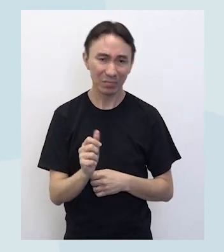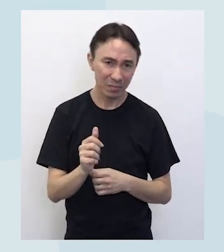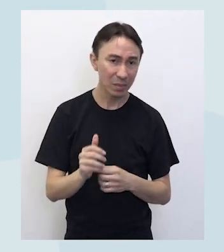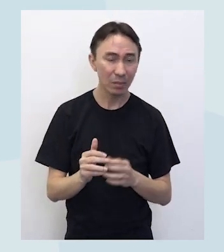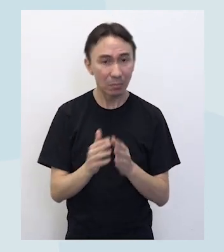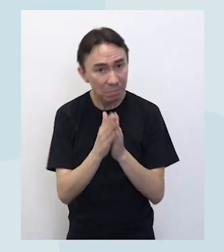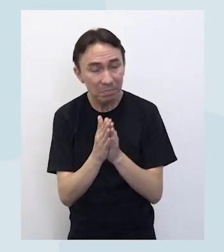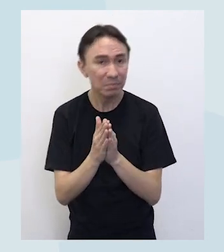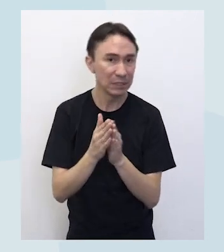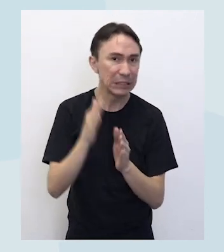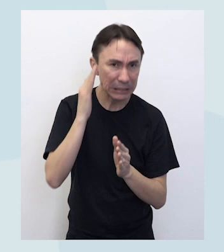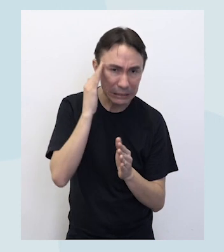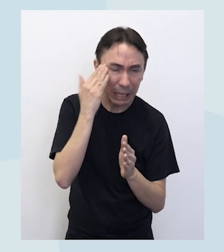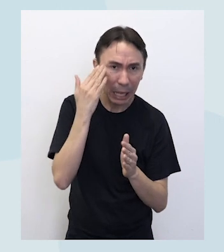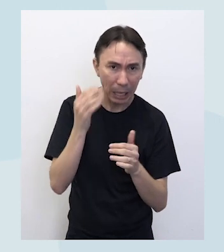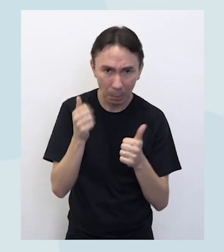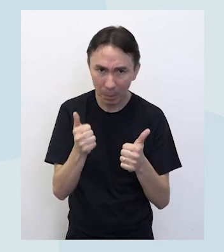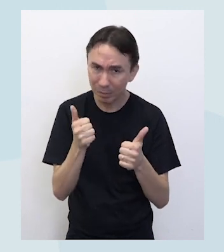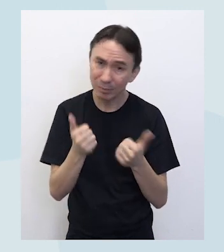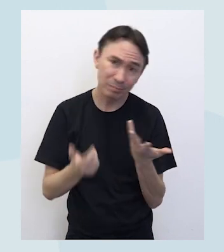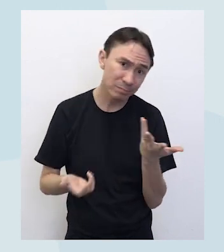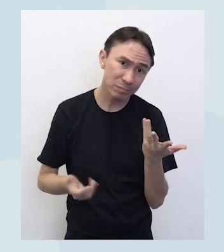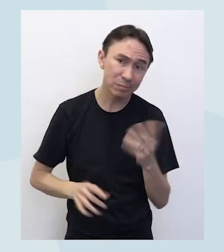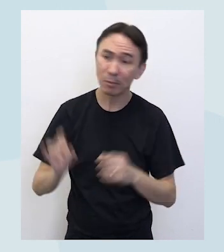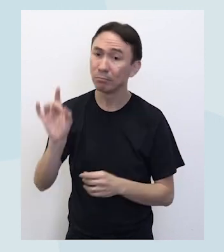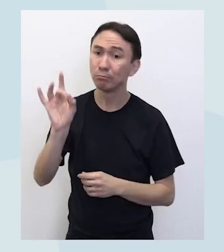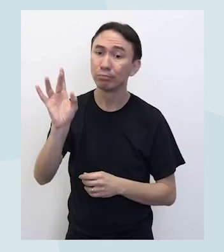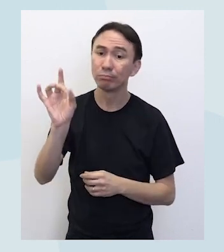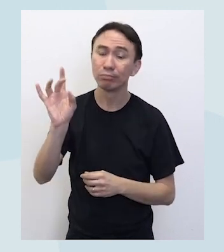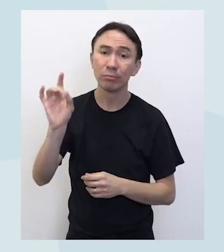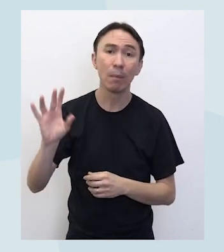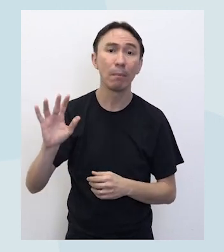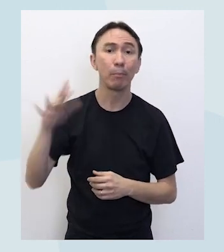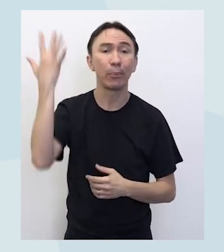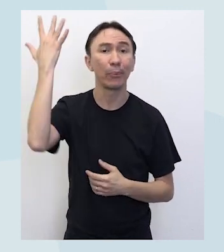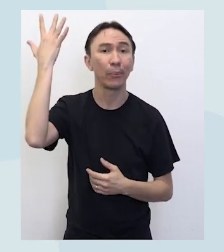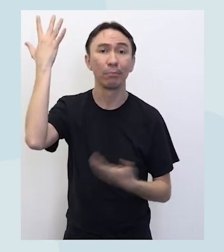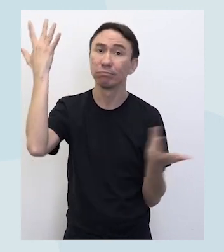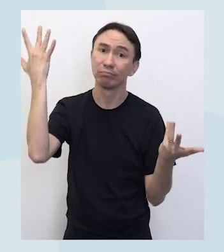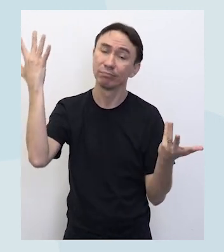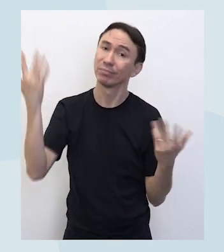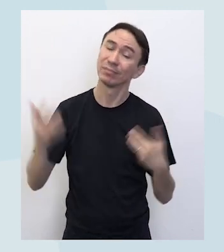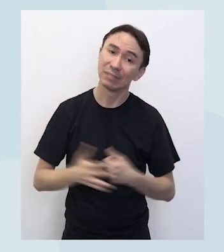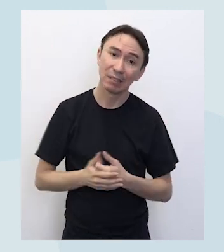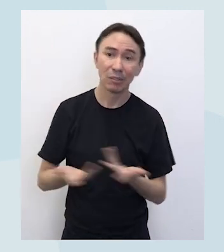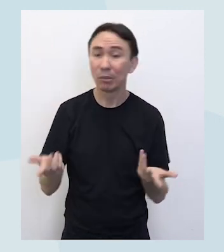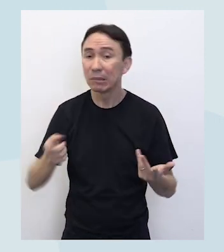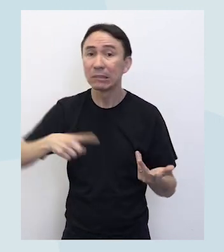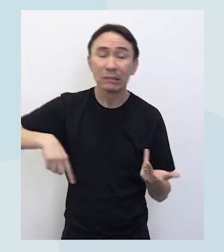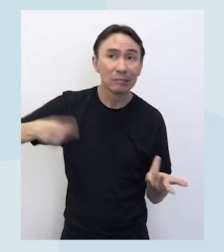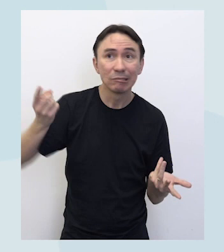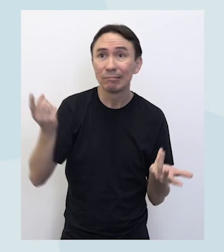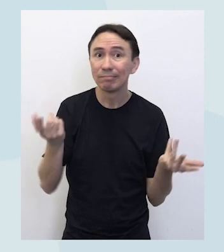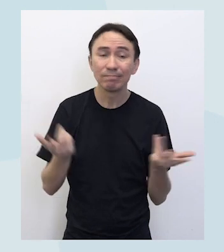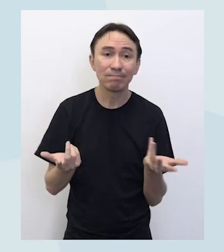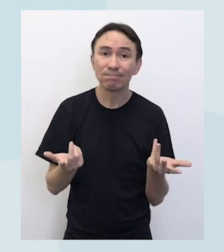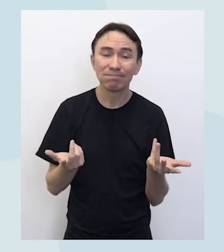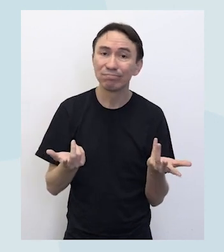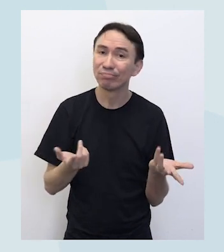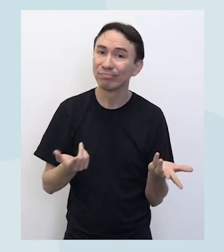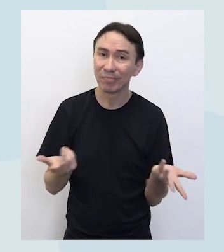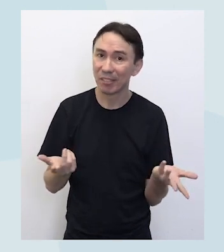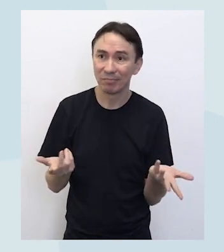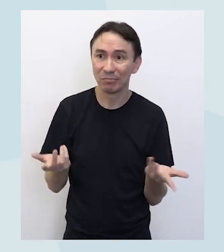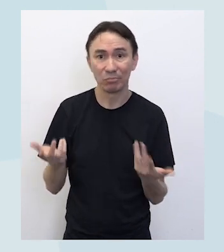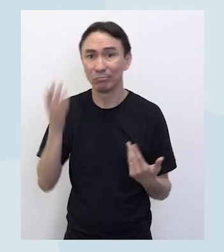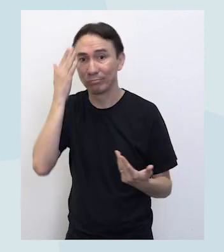todos vocês, né? Mas imprevistos, né, naturais como estes, né, a gente não tem como, né, prever,